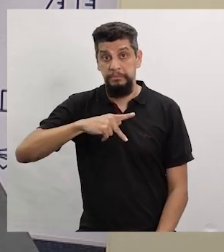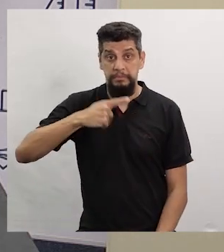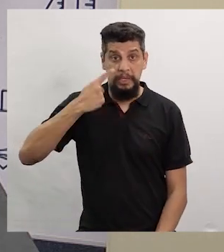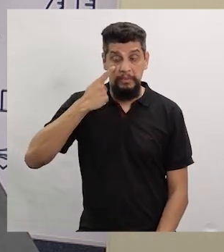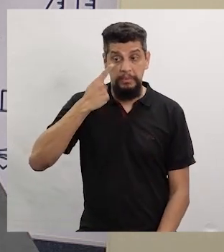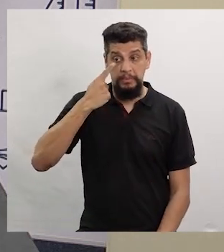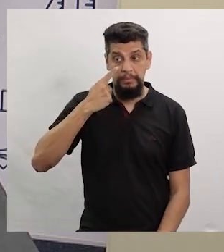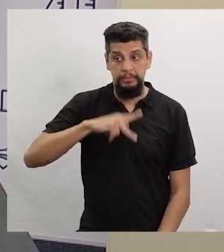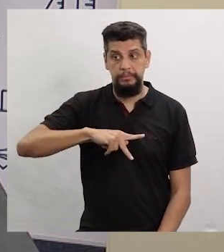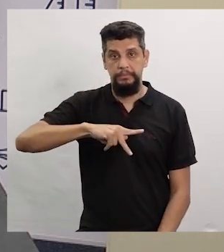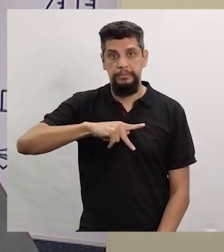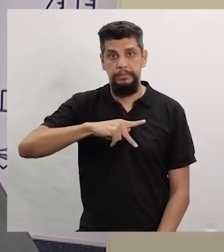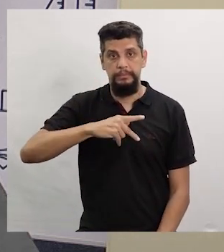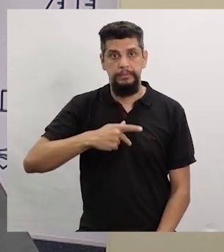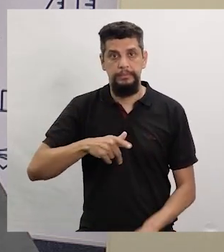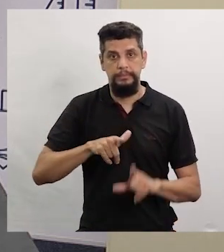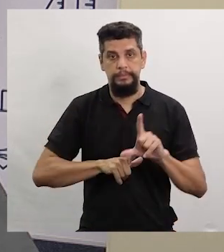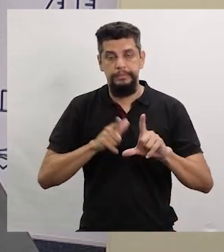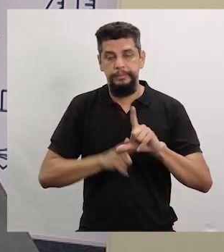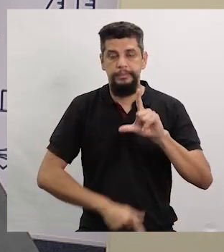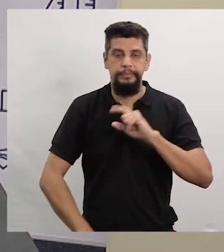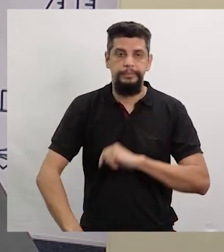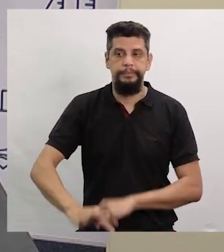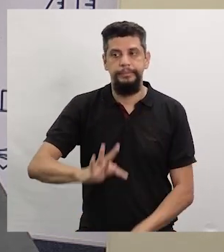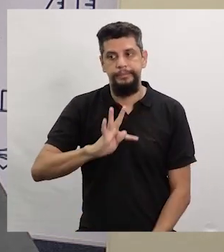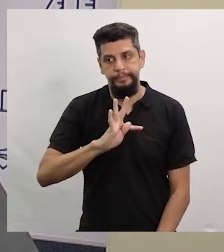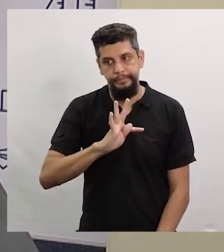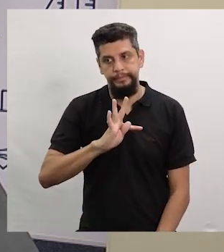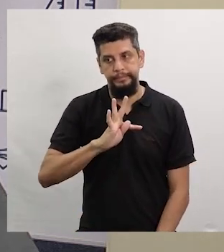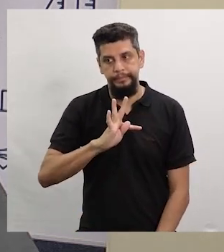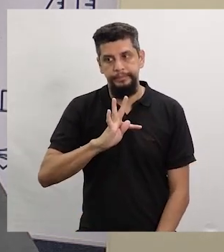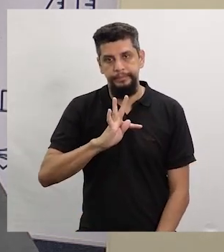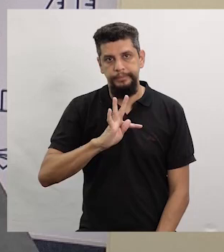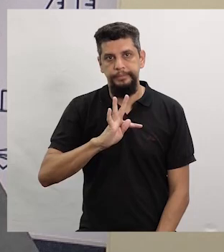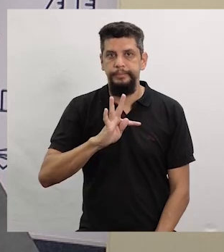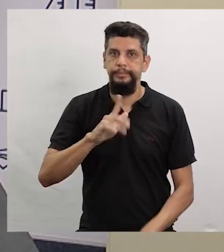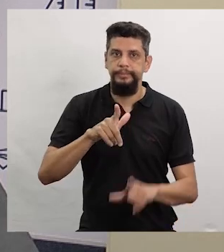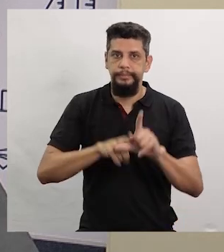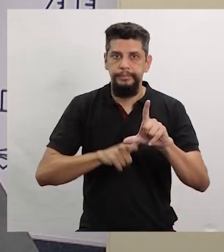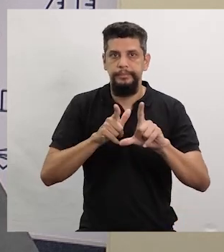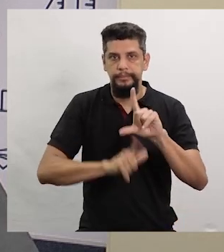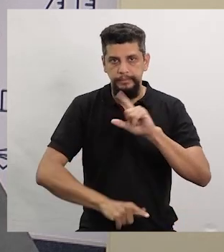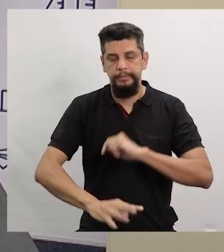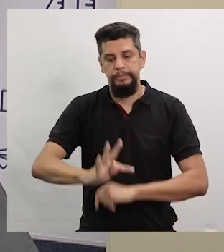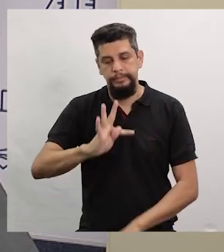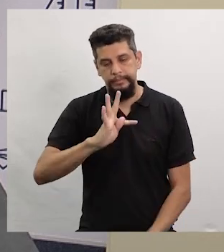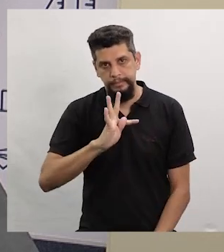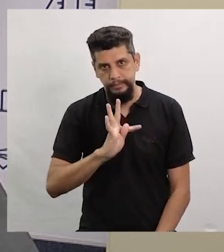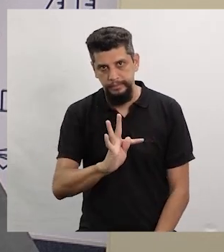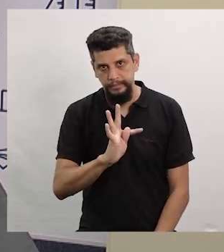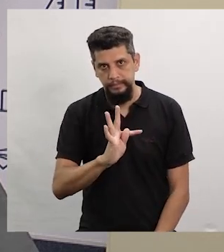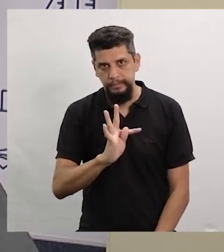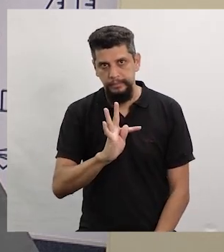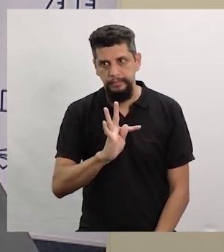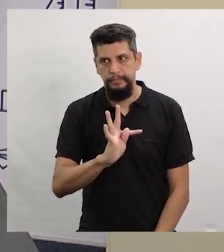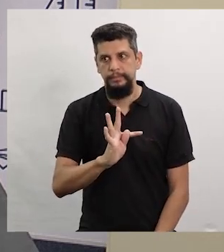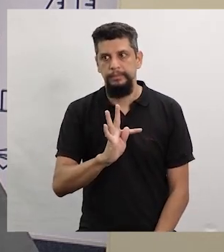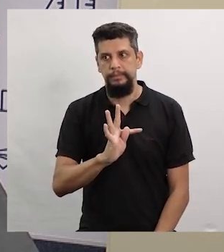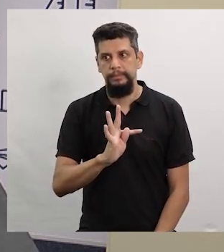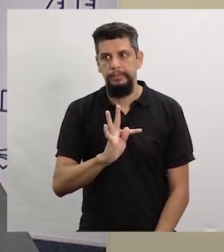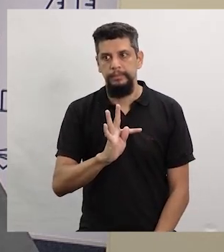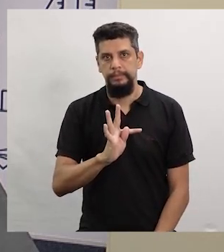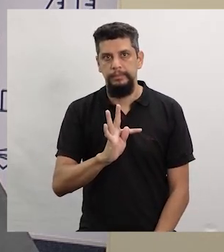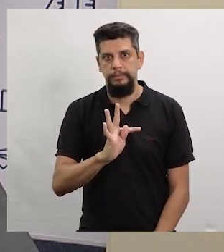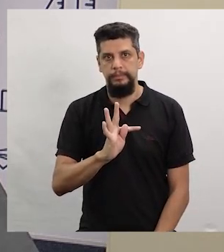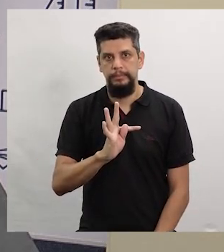Então vamos lá letra T para pronunciar a letra T nós colocamos a língua no